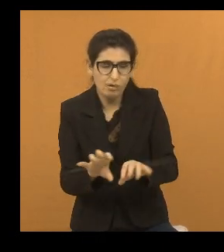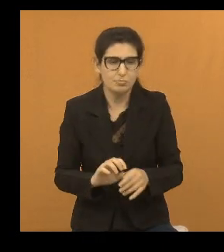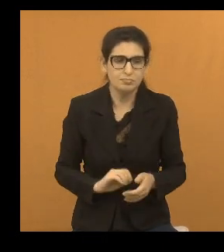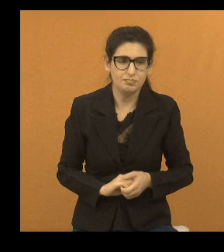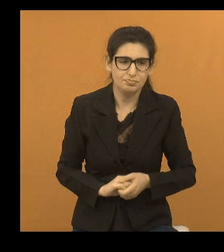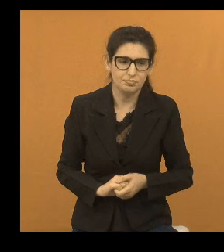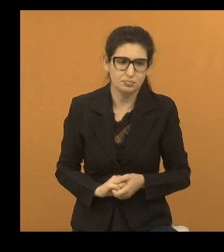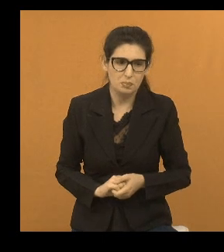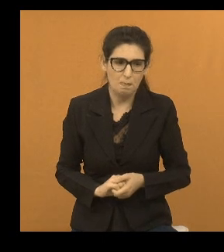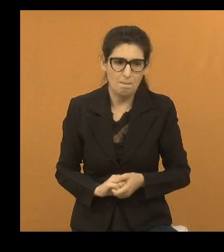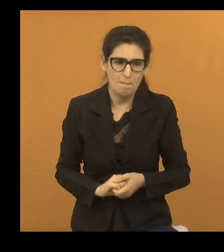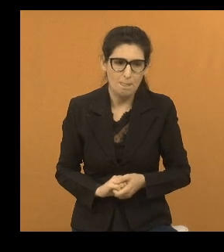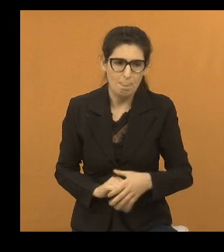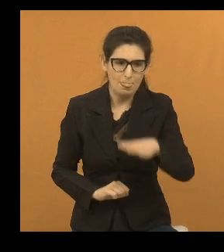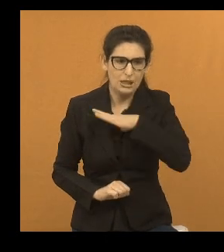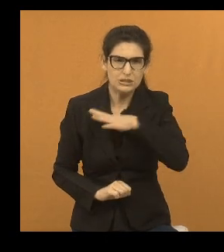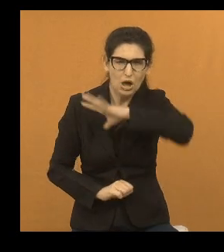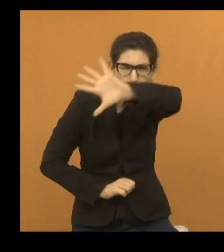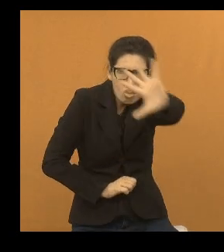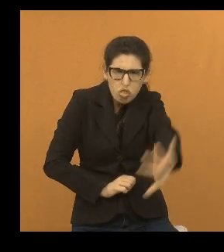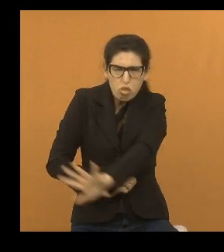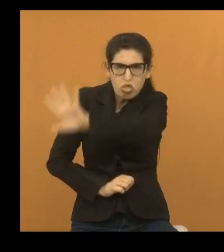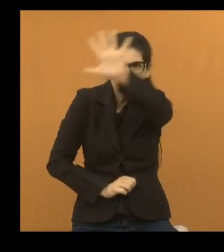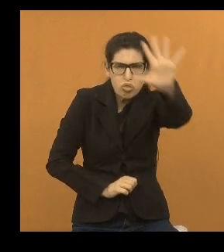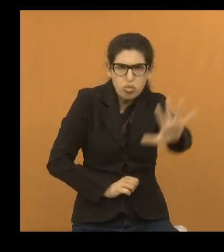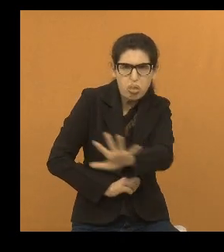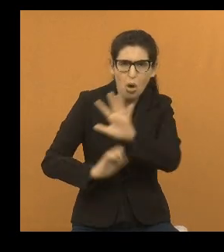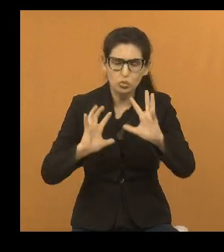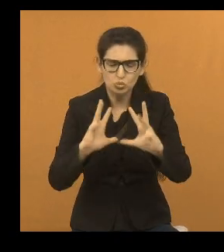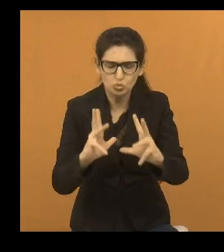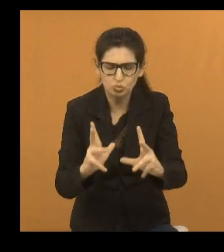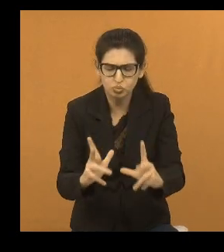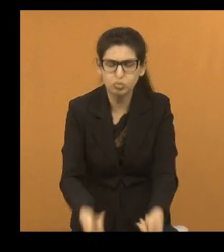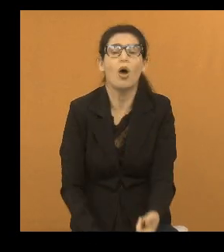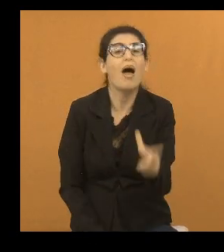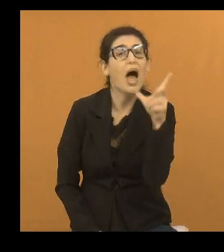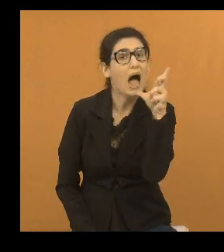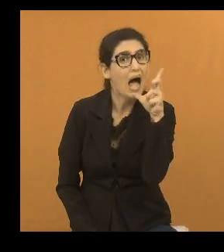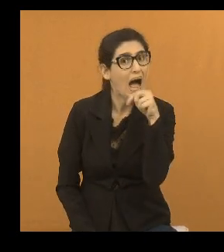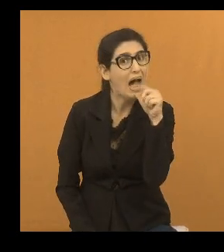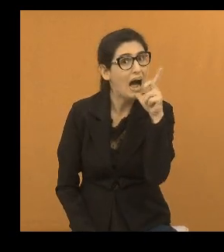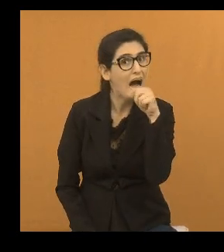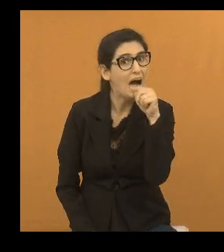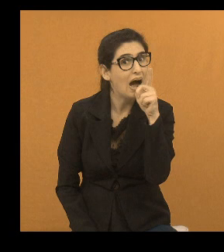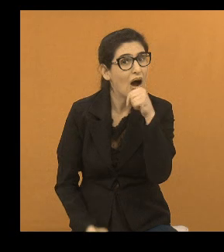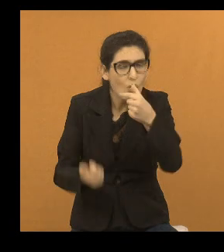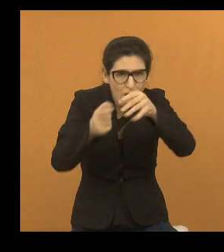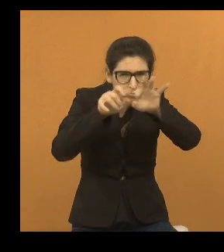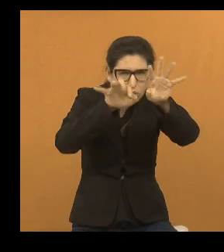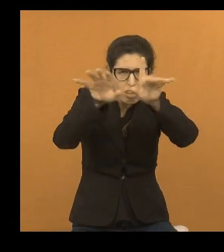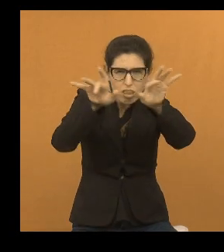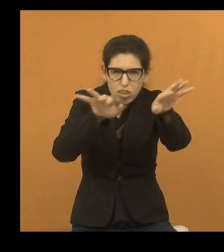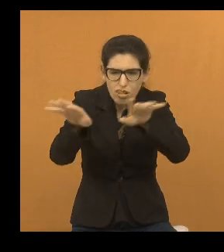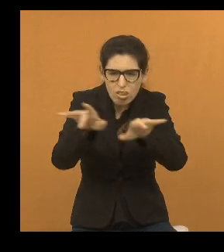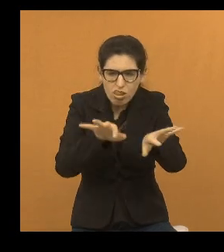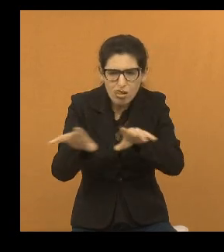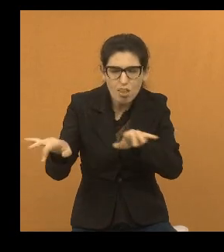que ocupa o município todo. Nesse mapa de recursos hídricos, que faz parte do plano diretor